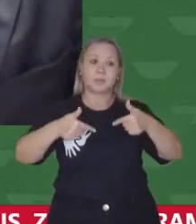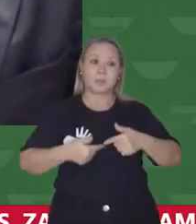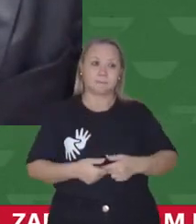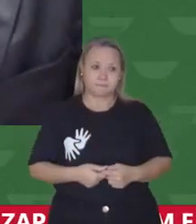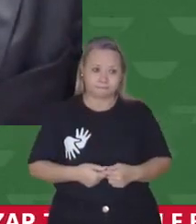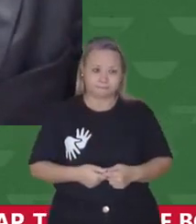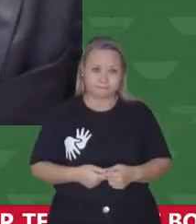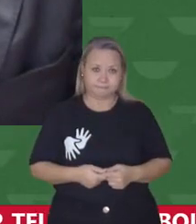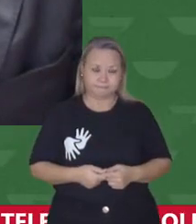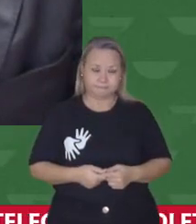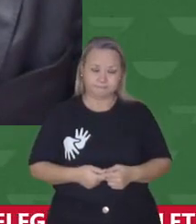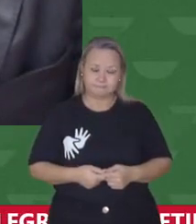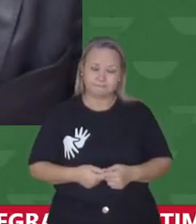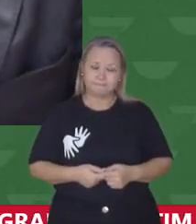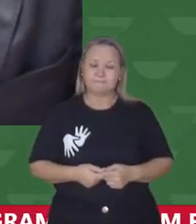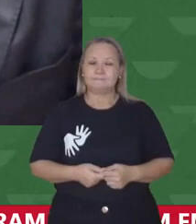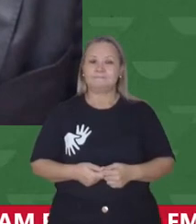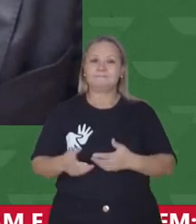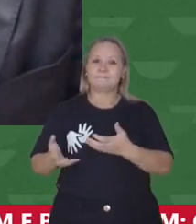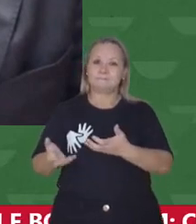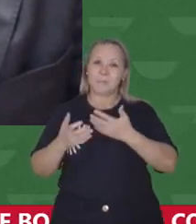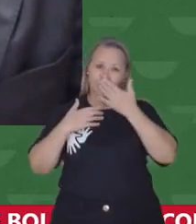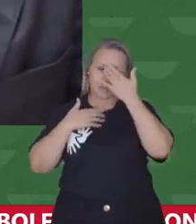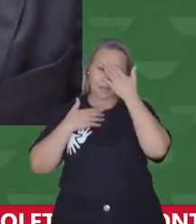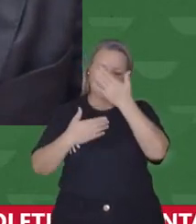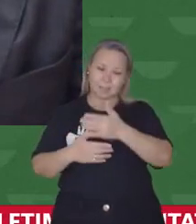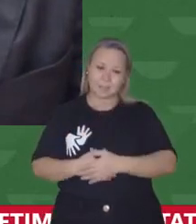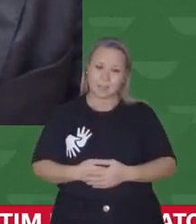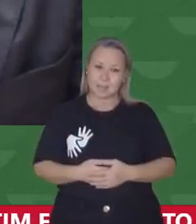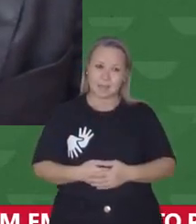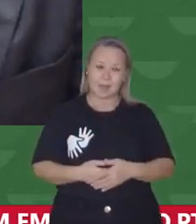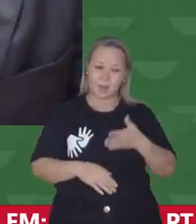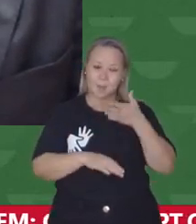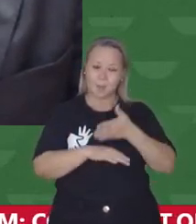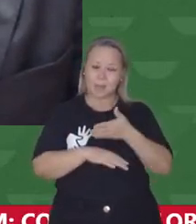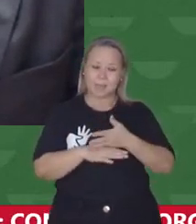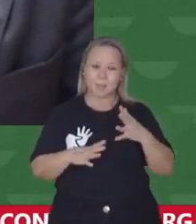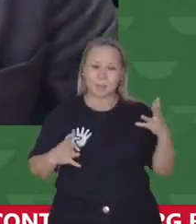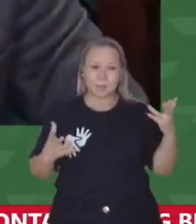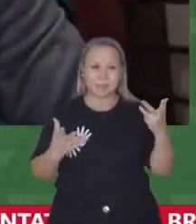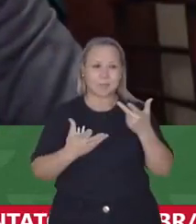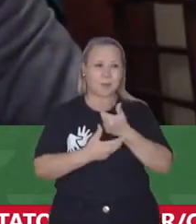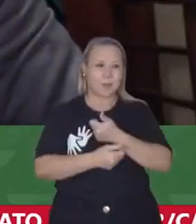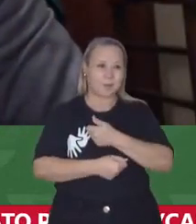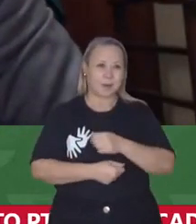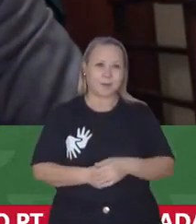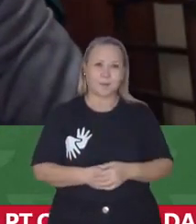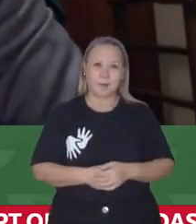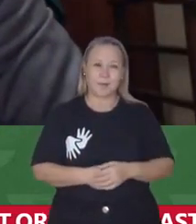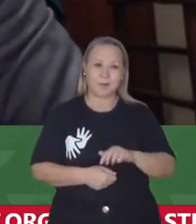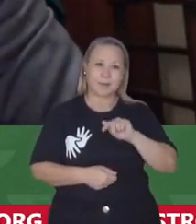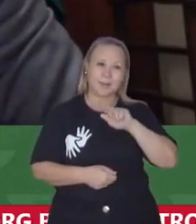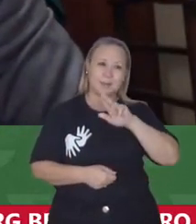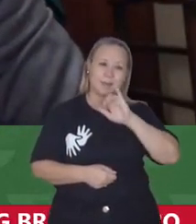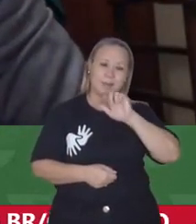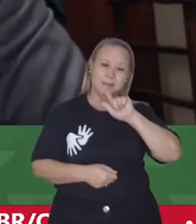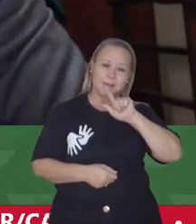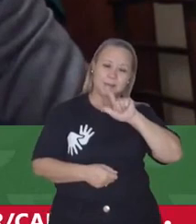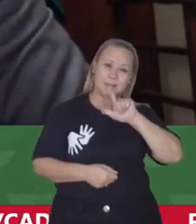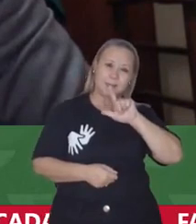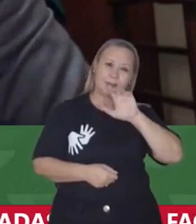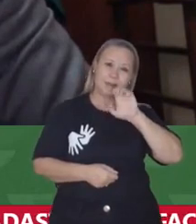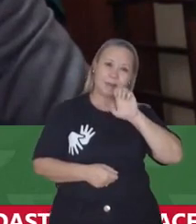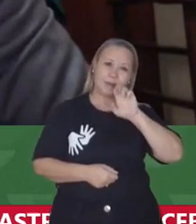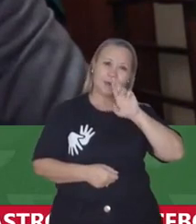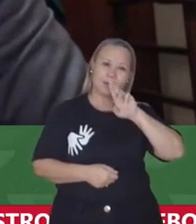Guilherme, quero te agradecer pela belíssima participação. Guilherme Melo, ele é professor